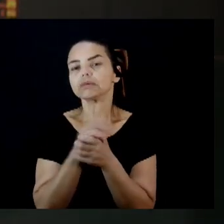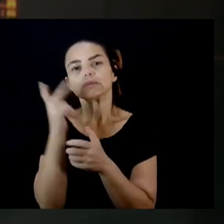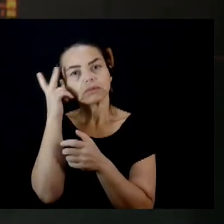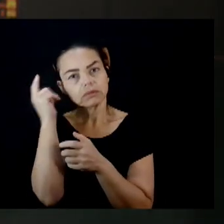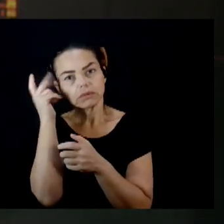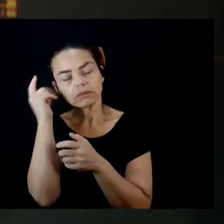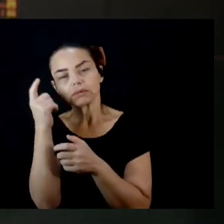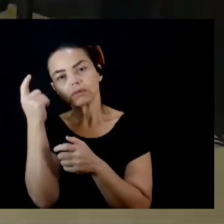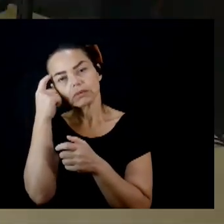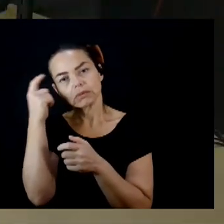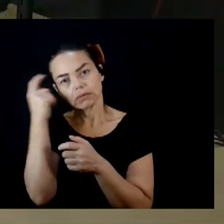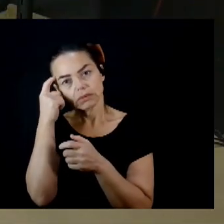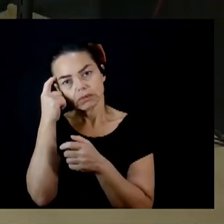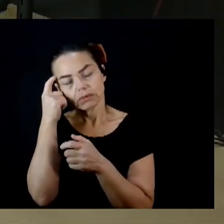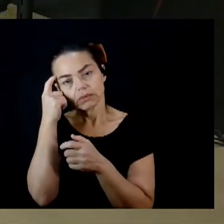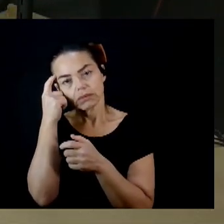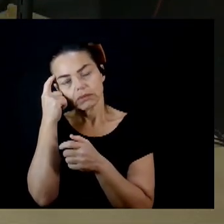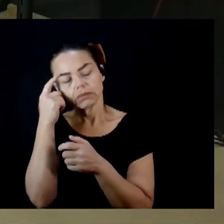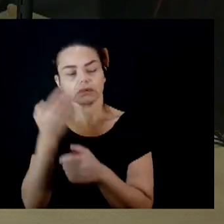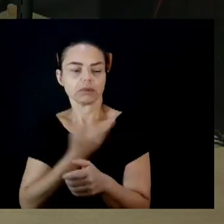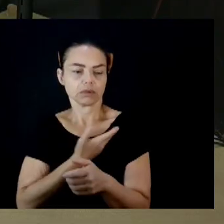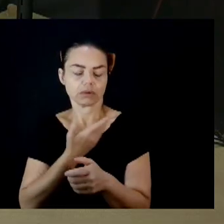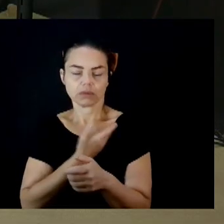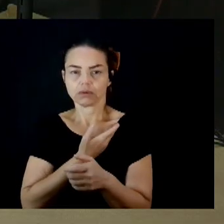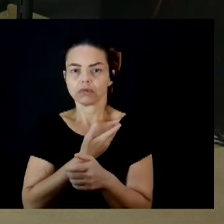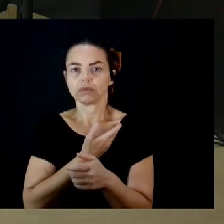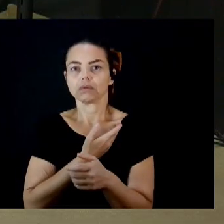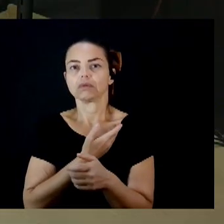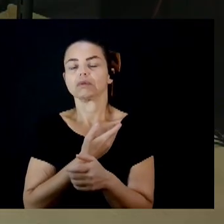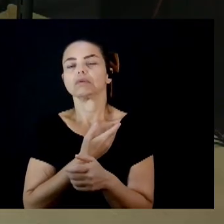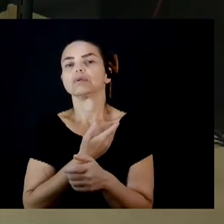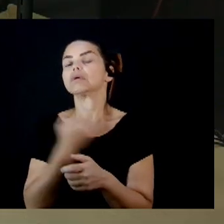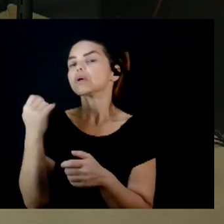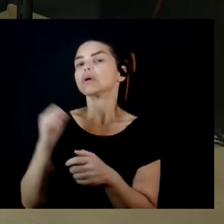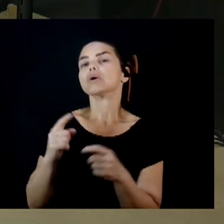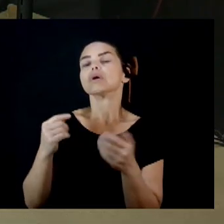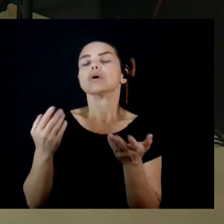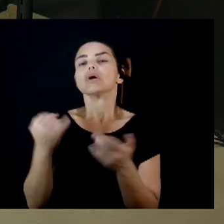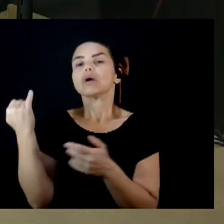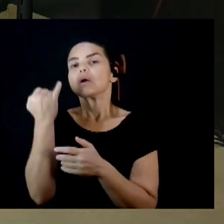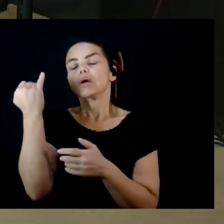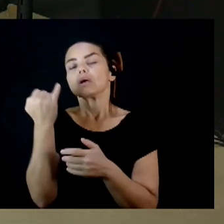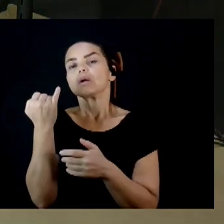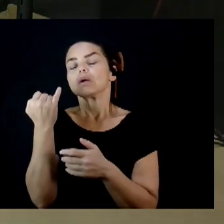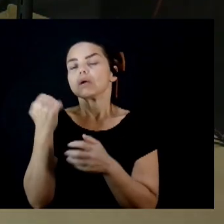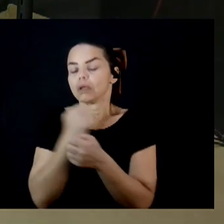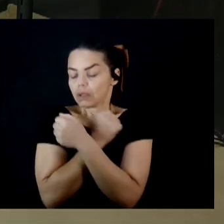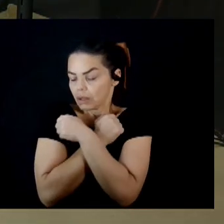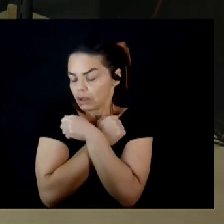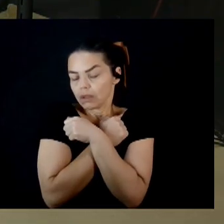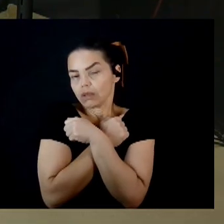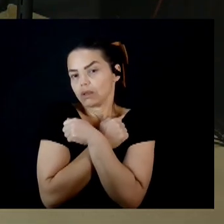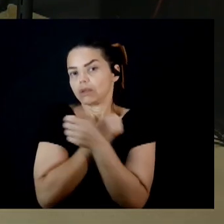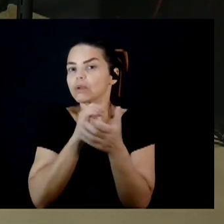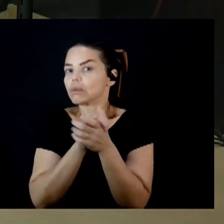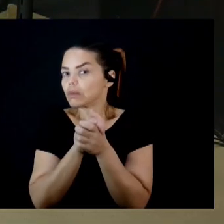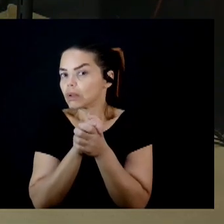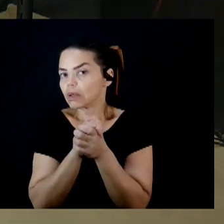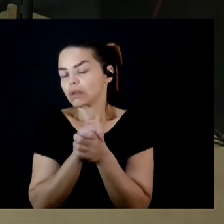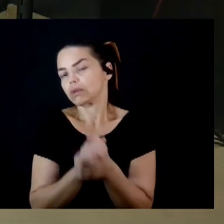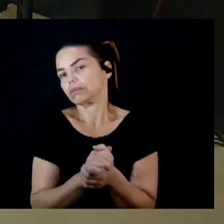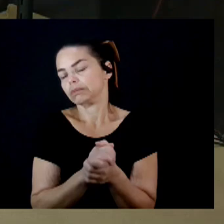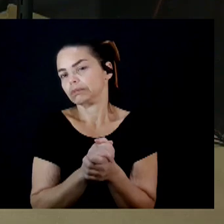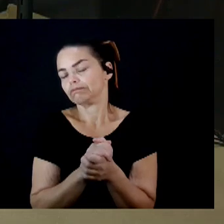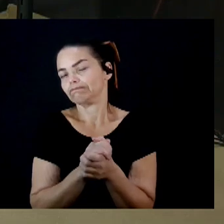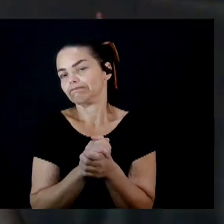pensa mais entre amigos, alguma coisa assim. Qual a importância, por exemplo, do abraço entre o casal? É toque,